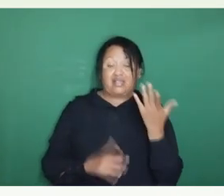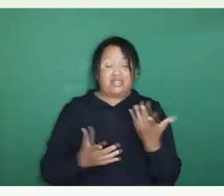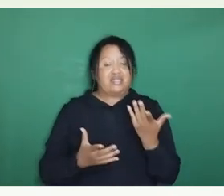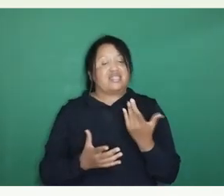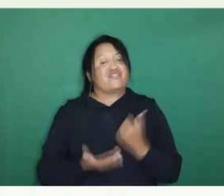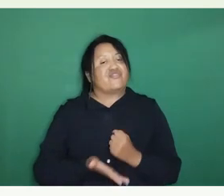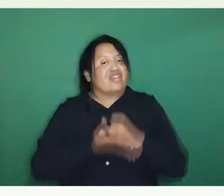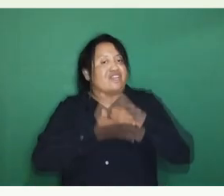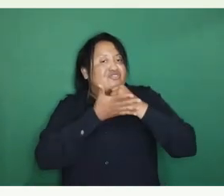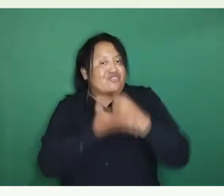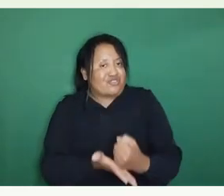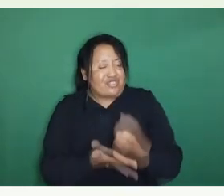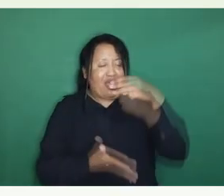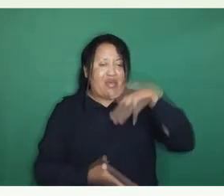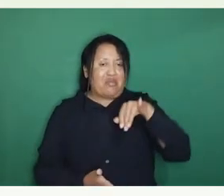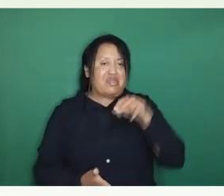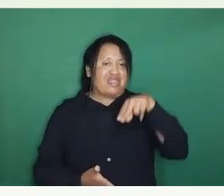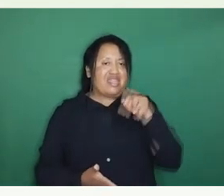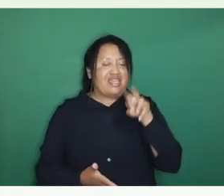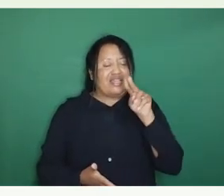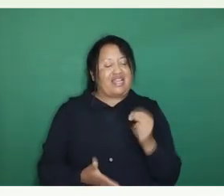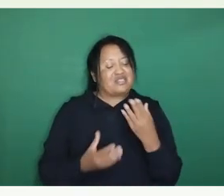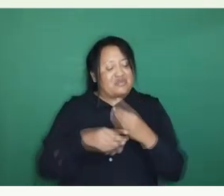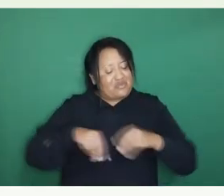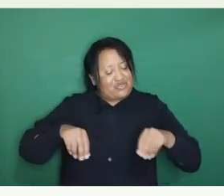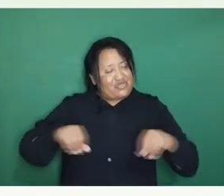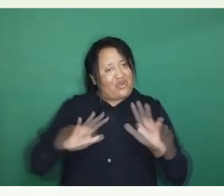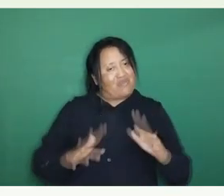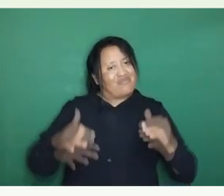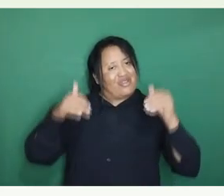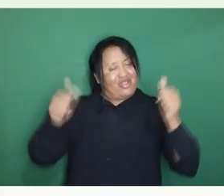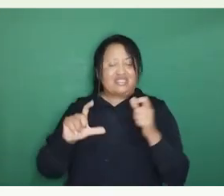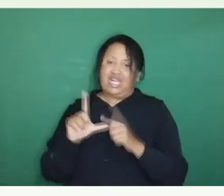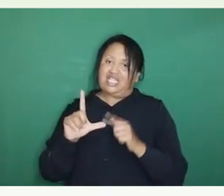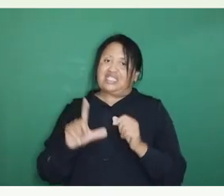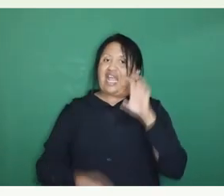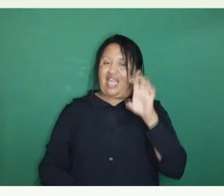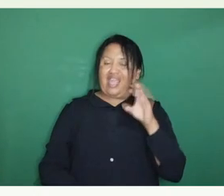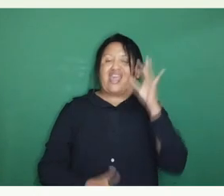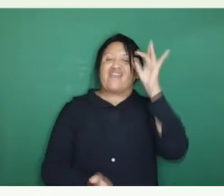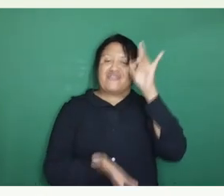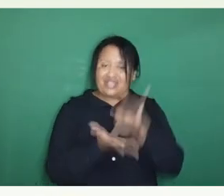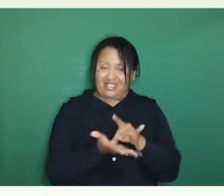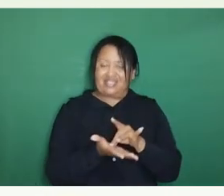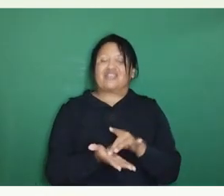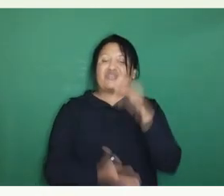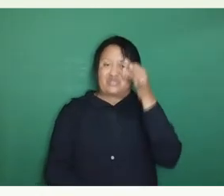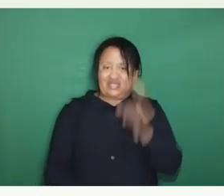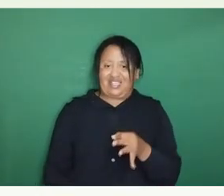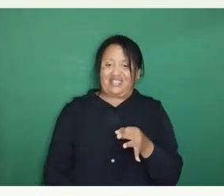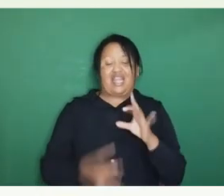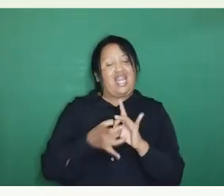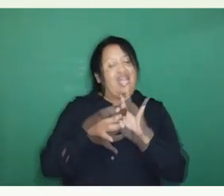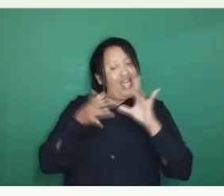é verdadeiro Tá certo porque liberou o ânion hidroxila Além disso liberou os